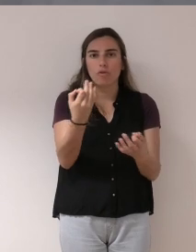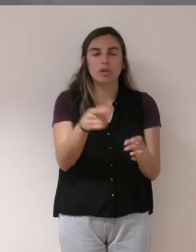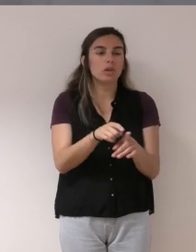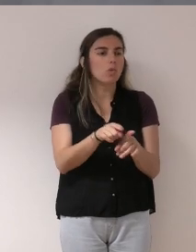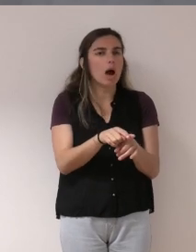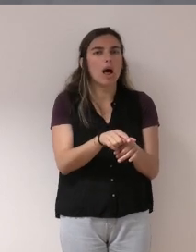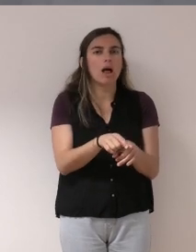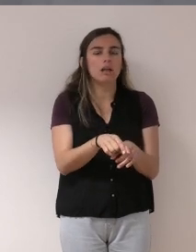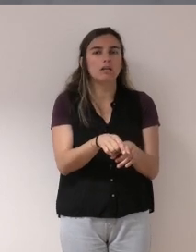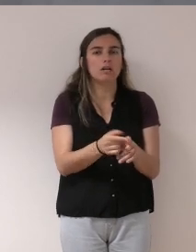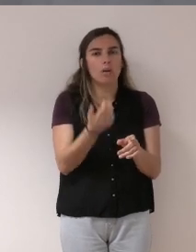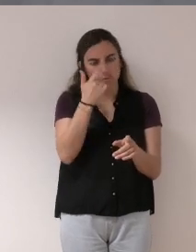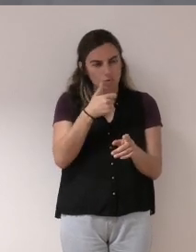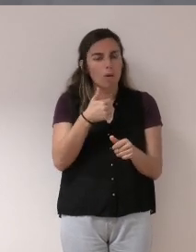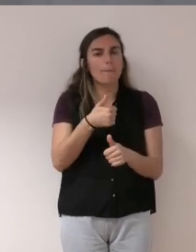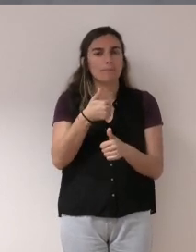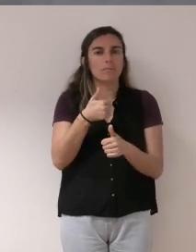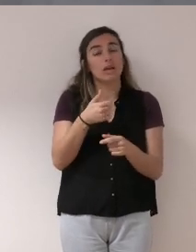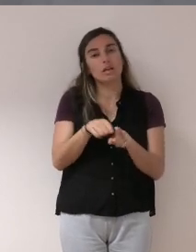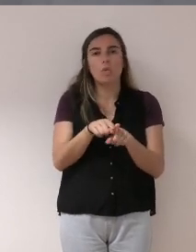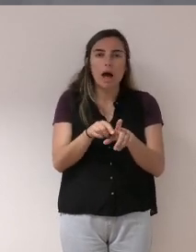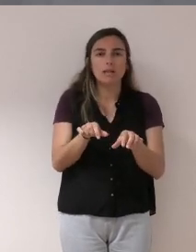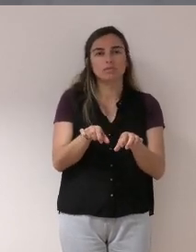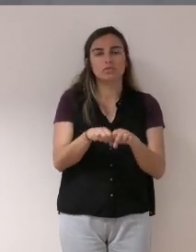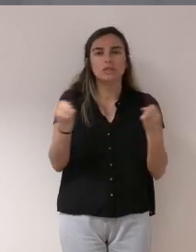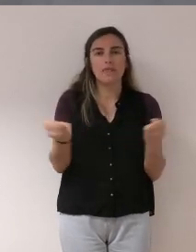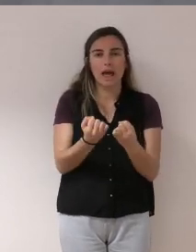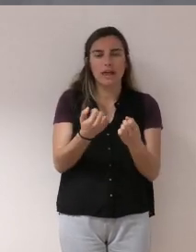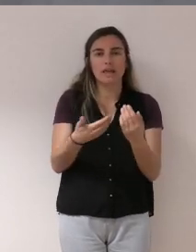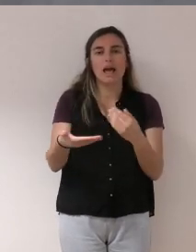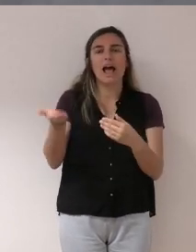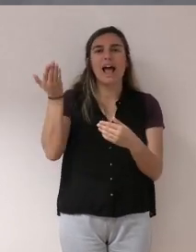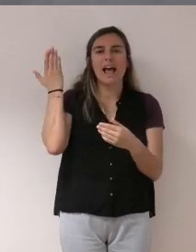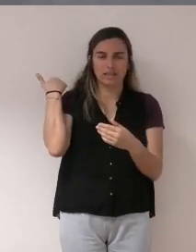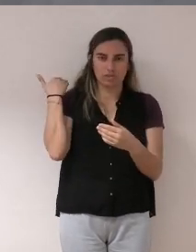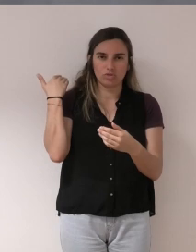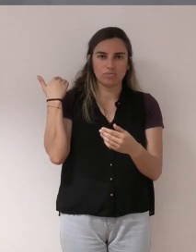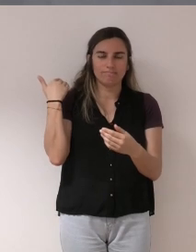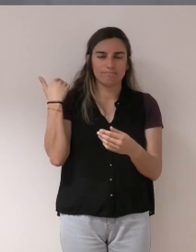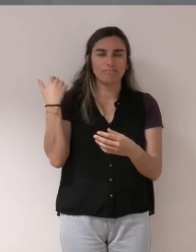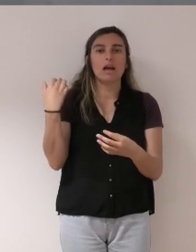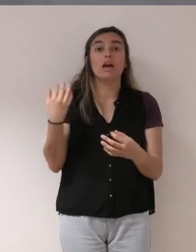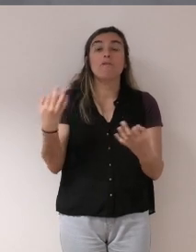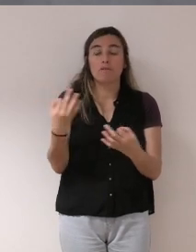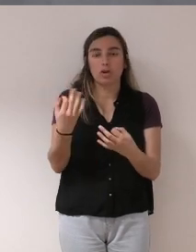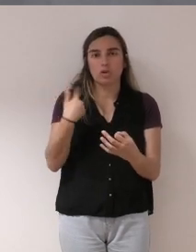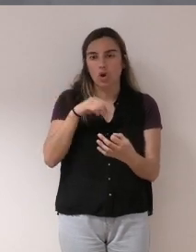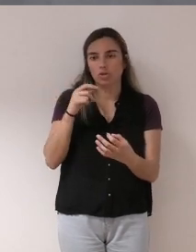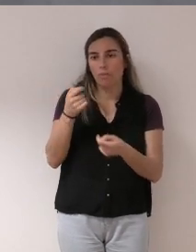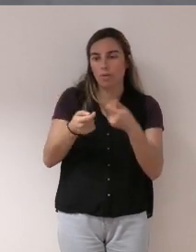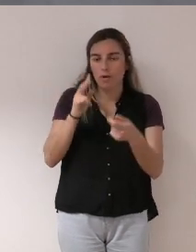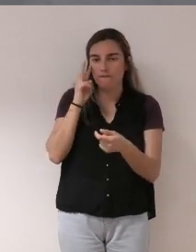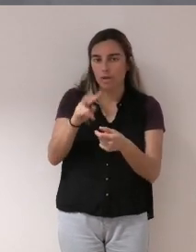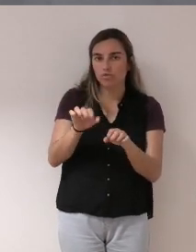perdido das sociedades pré-neolíticas. Eventualmente, aquilo que nós fomos assistindo foi que, à medida que as